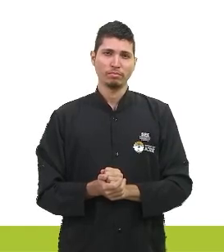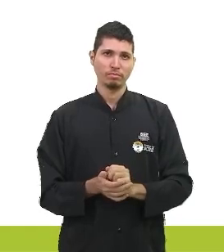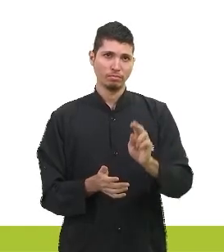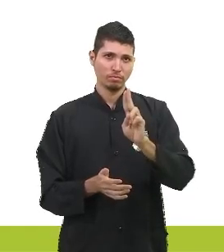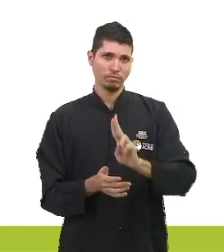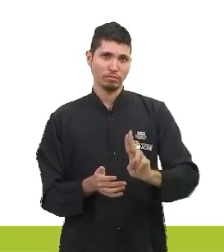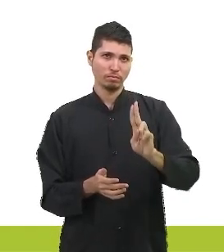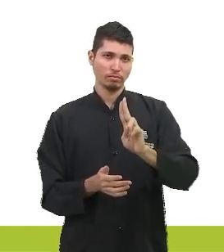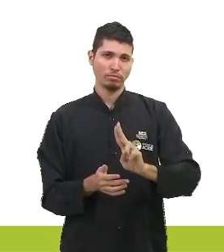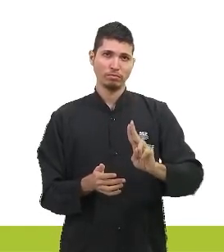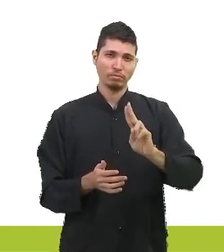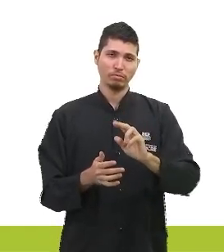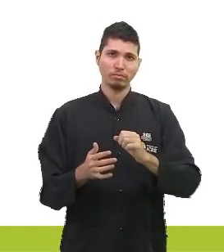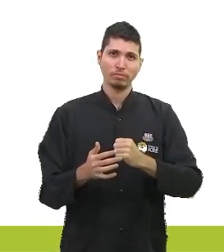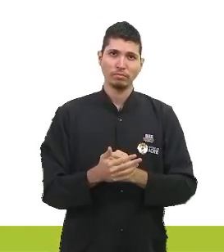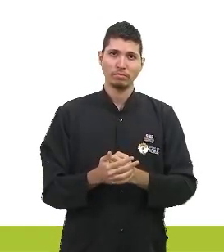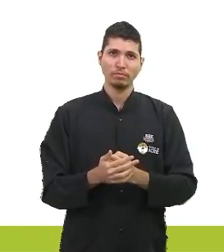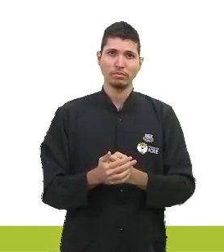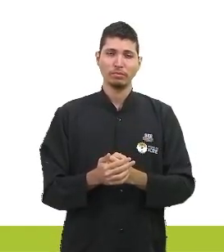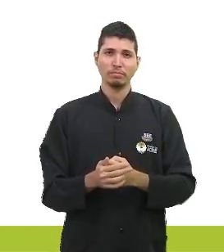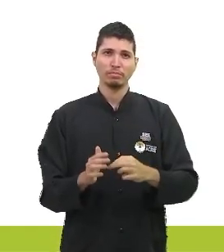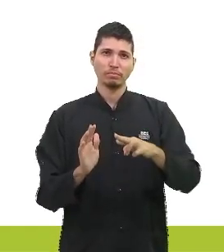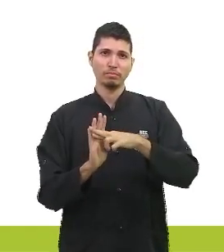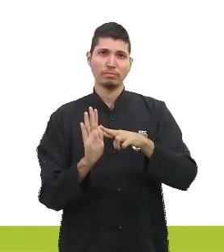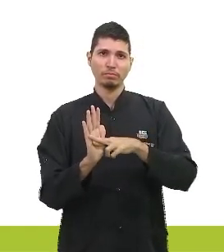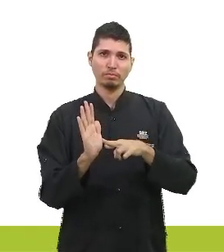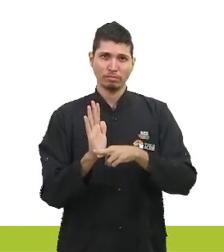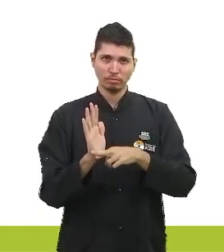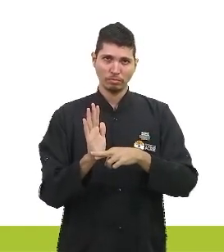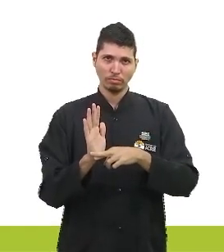igualdades para demonstrar a lei dos senos.